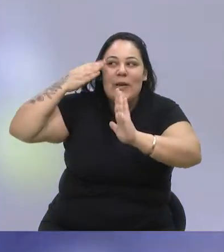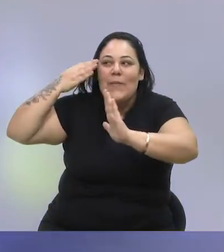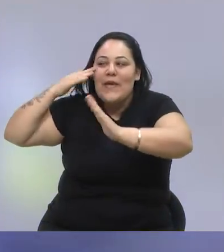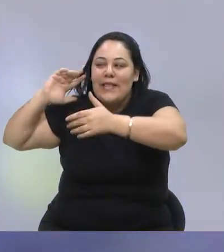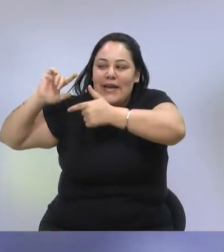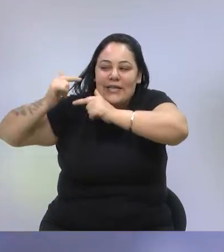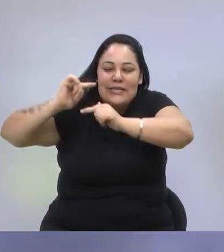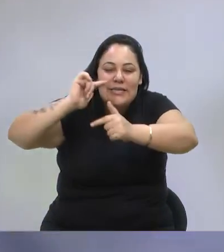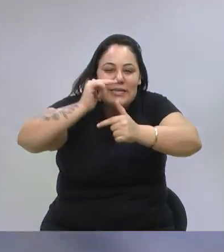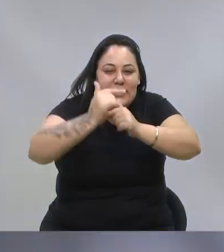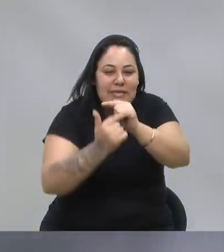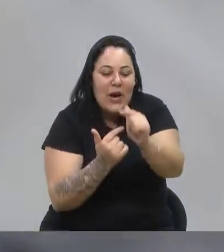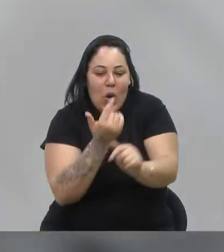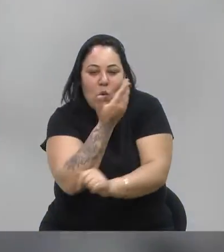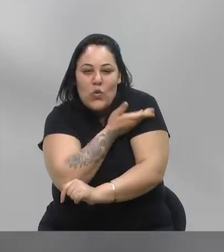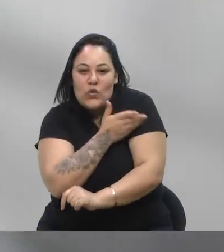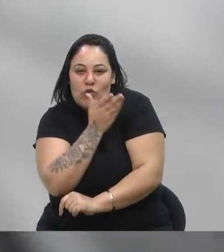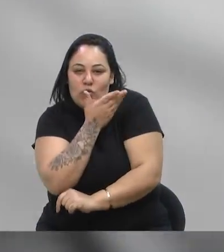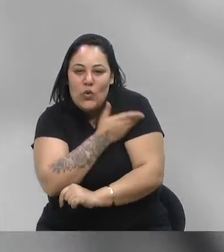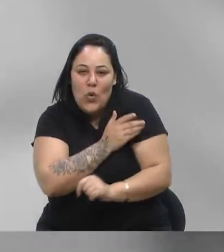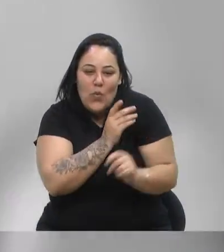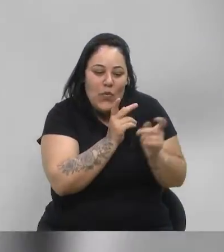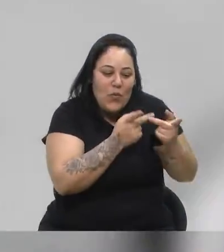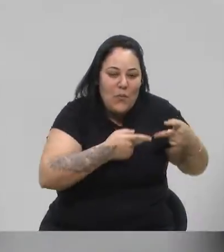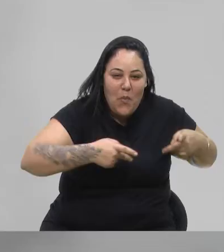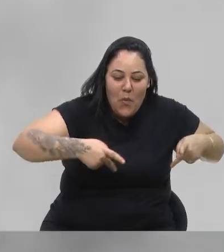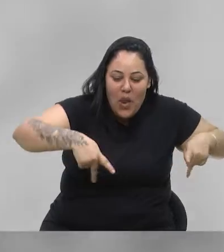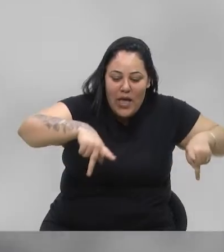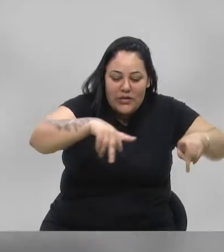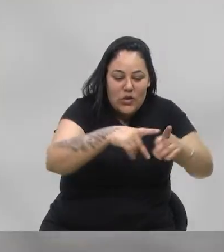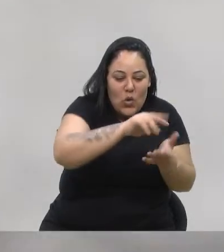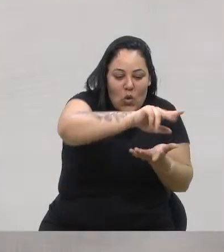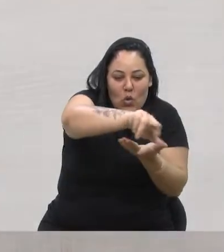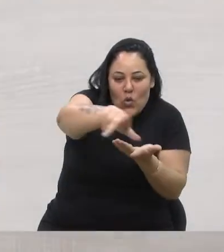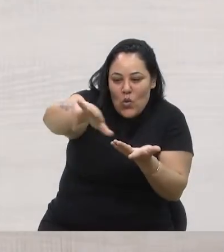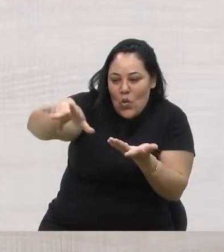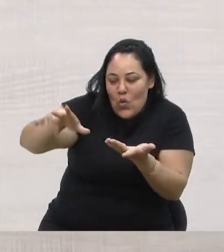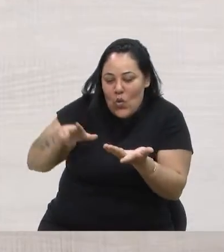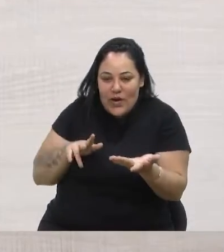ancestrais, questões de hábitos, costumes, história desses povos que ela visita,